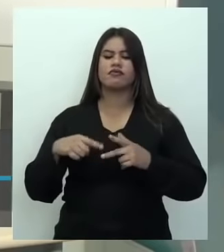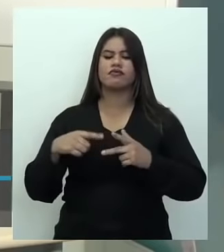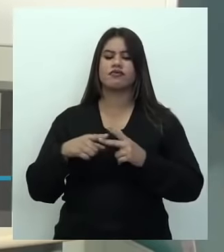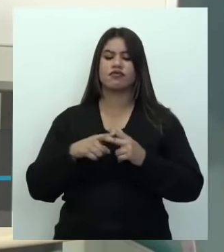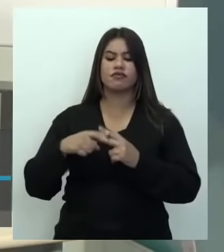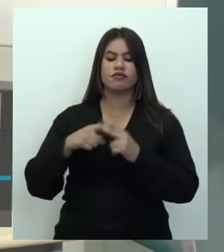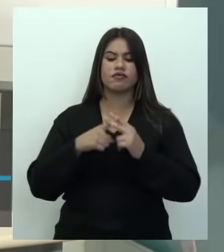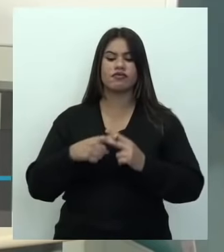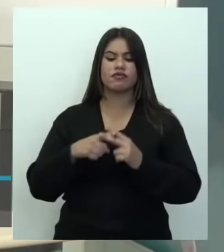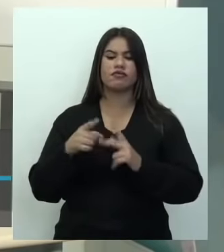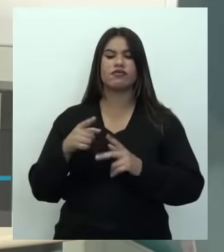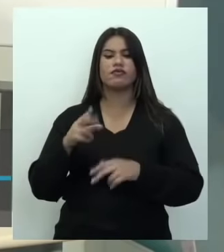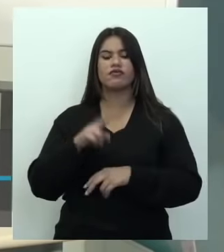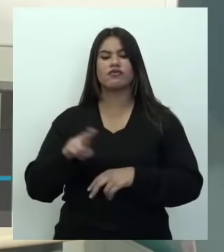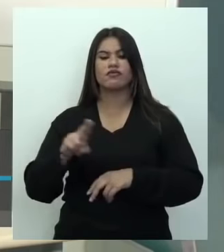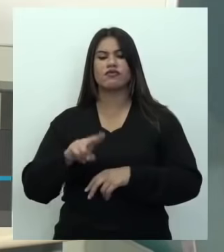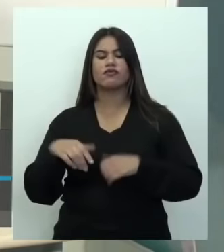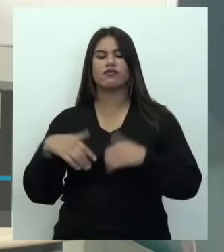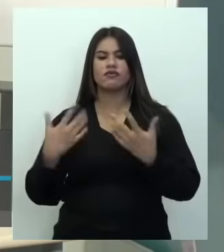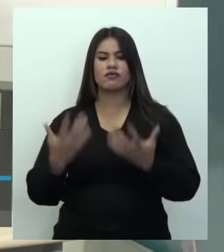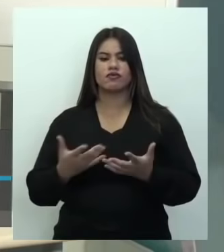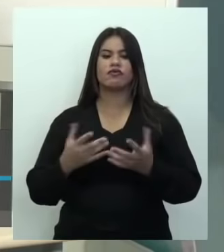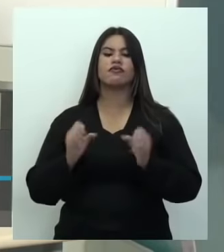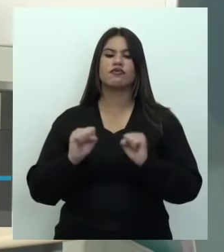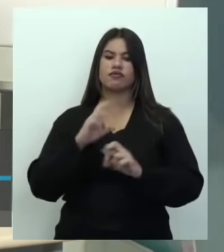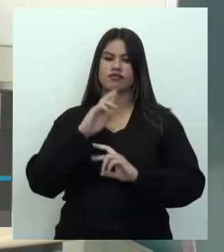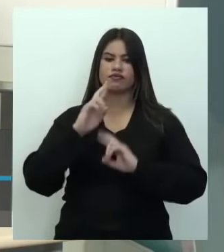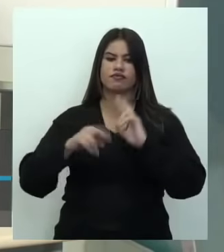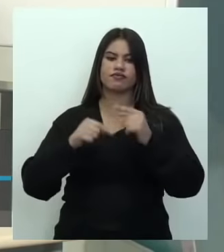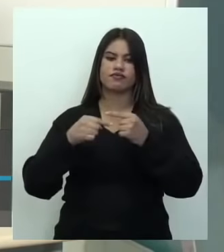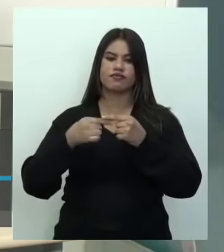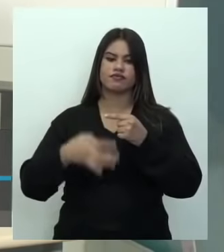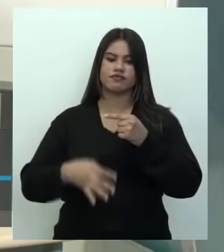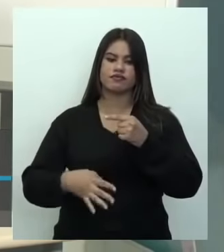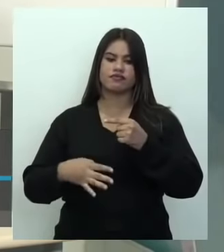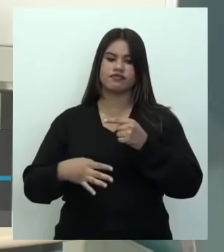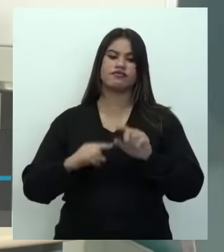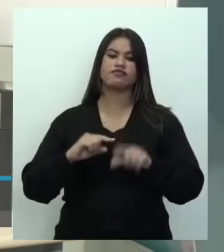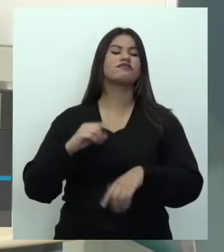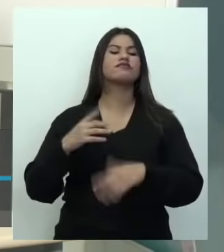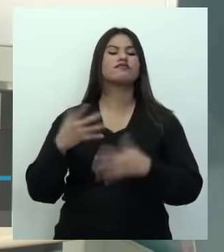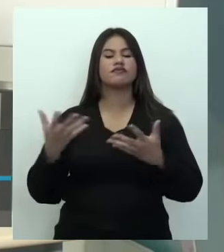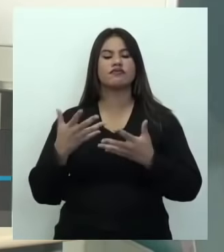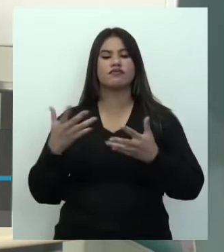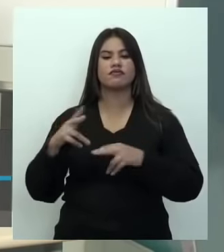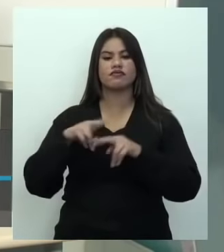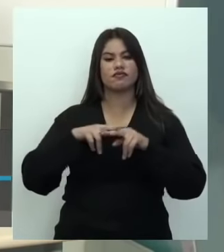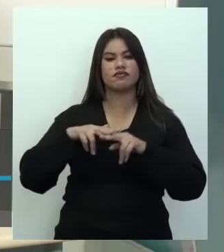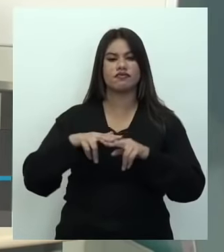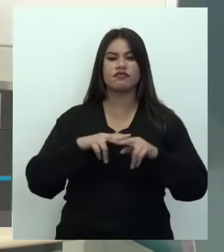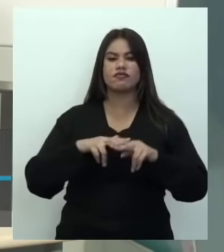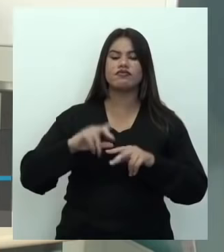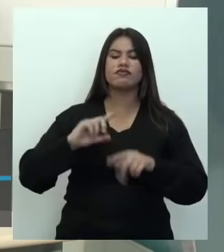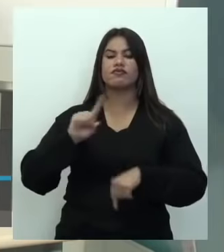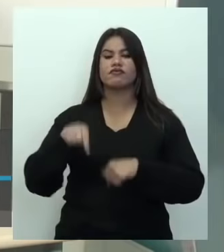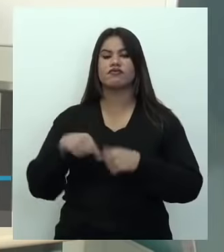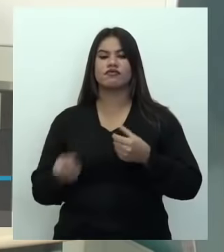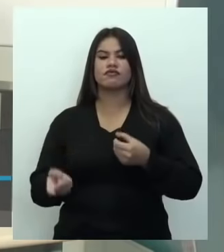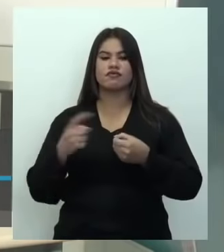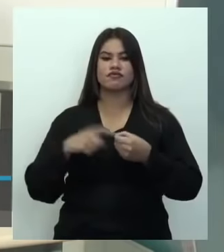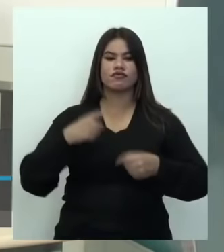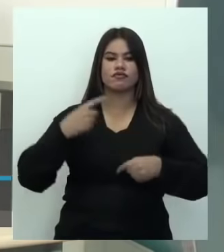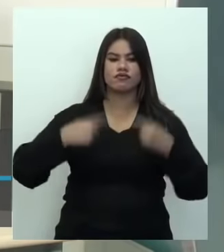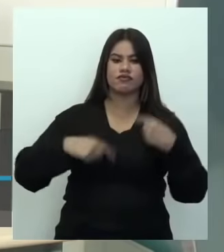utilizaram o GPS? Vão colocando lá no chat, né? Eu vou fazendo a retomada aqui com vocês e aí a gente vai discutindo